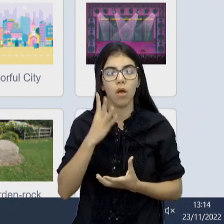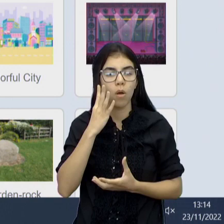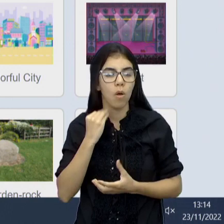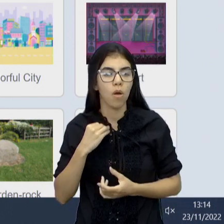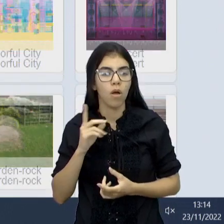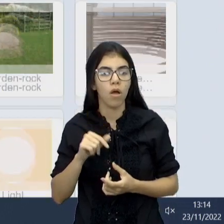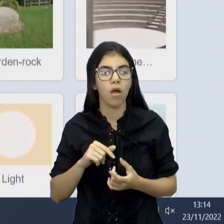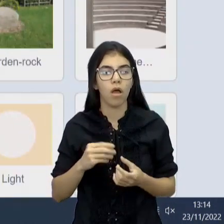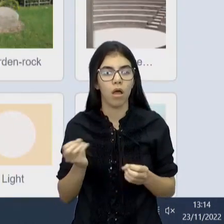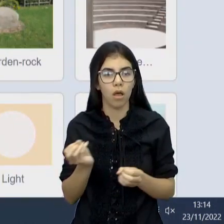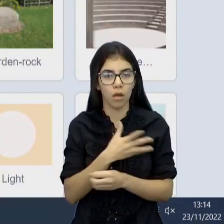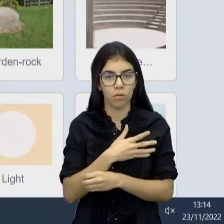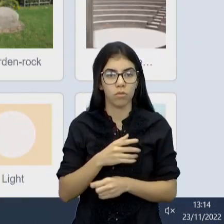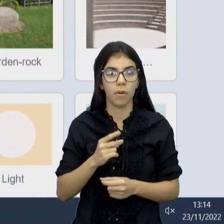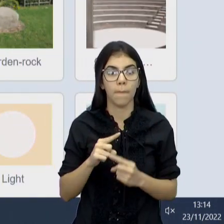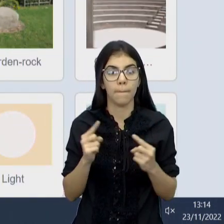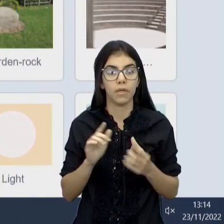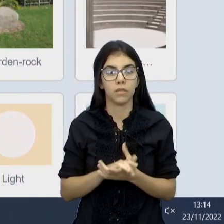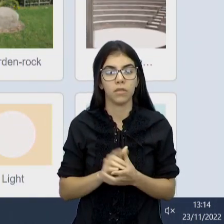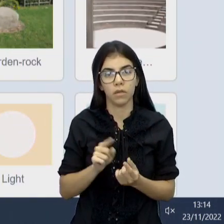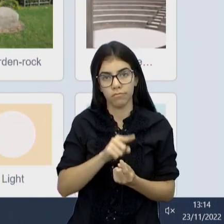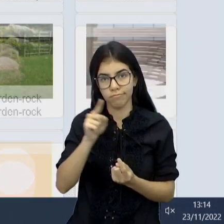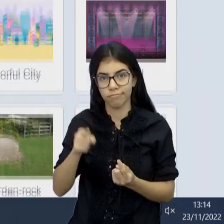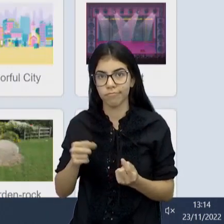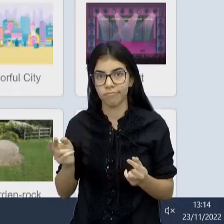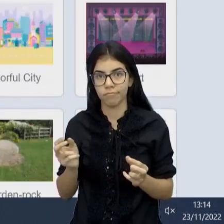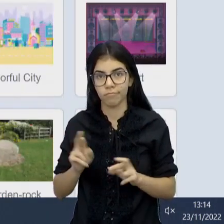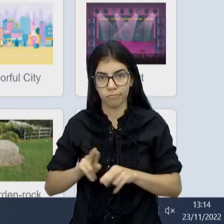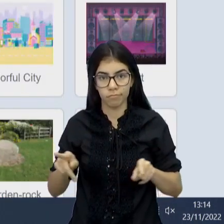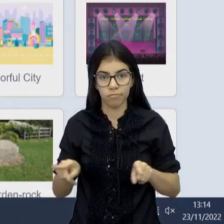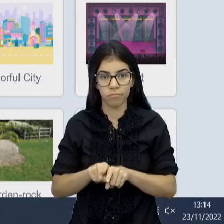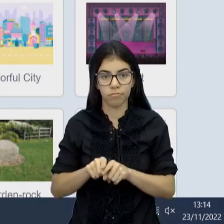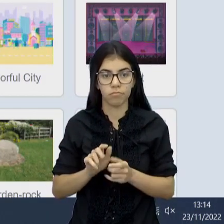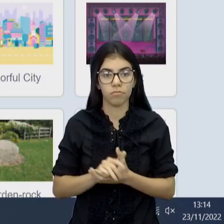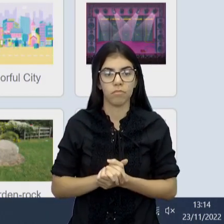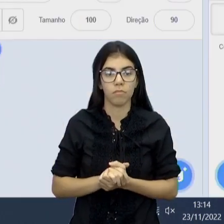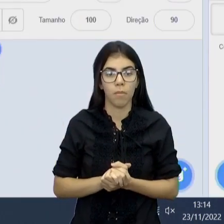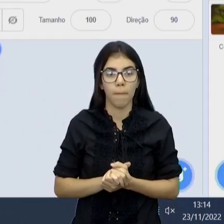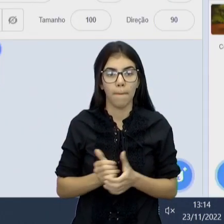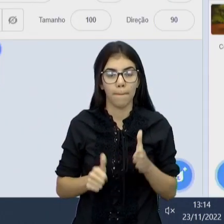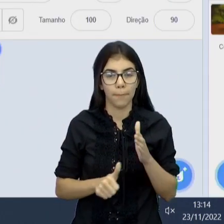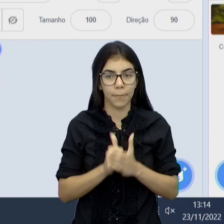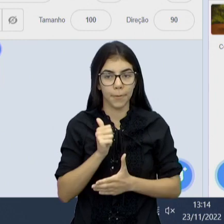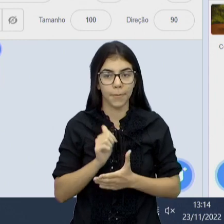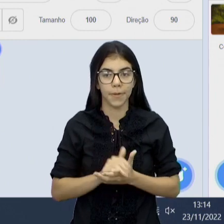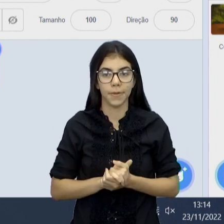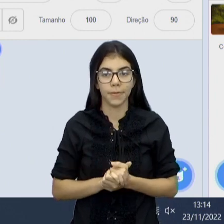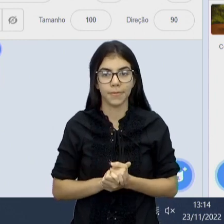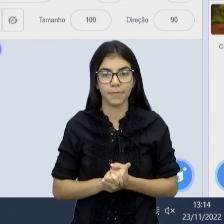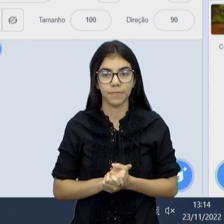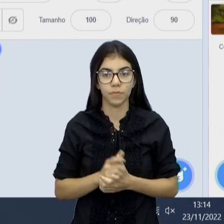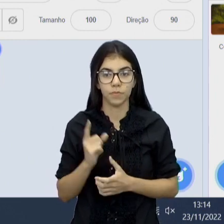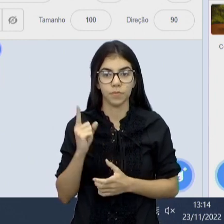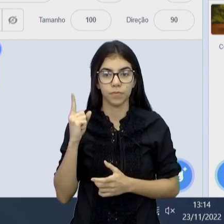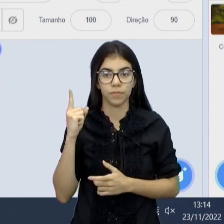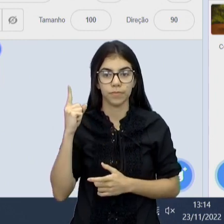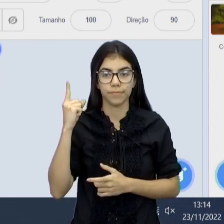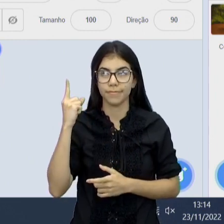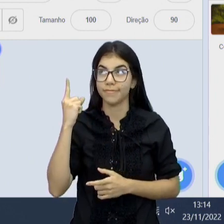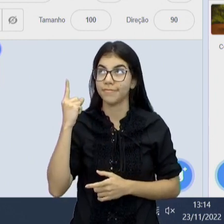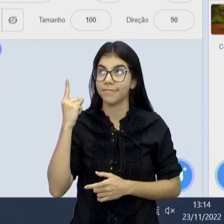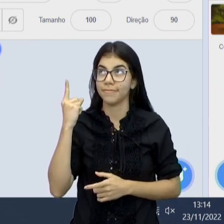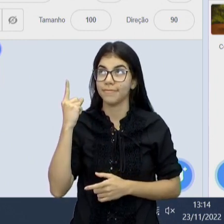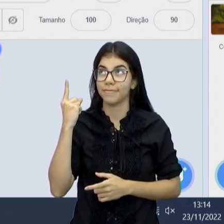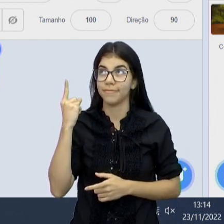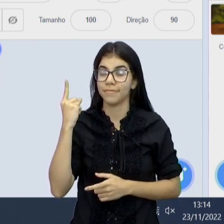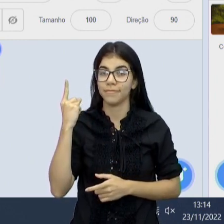eles atualizam, mas ele tá do lado esquerdo. Eu já achei ele aí, ó. Tá. Do lado esquerdo, primeira coluna. Achou? Achei. Castle. Olha lá, Ok. já ficou o gatinho no castelo.